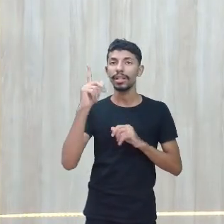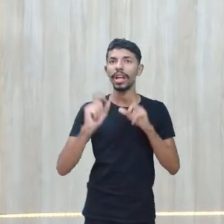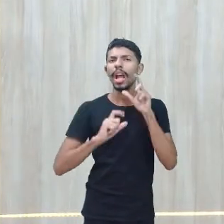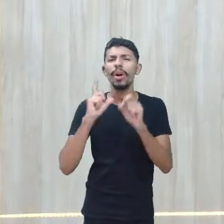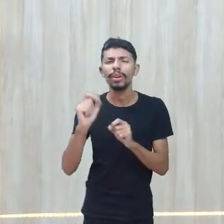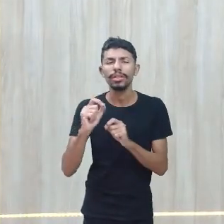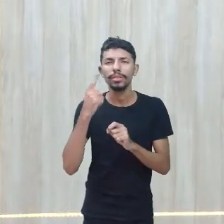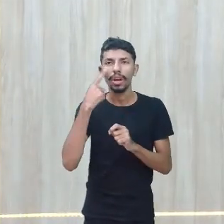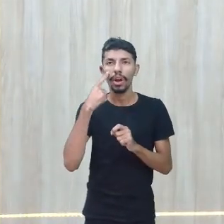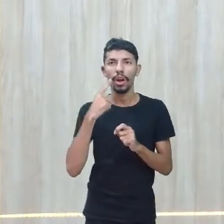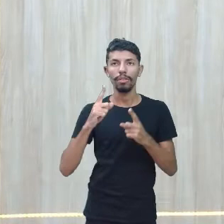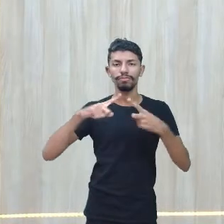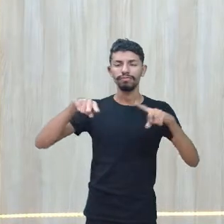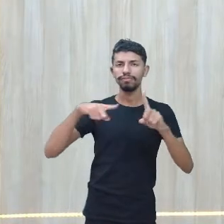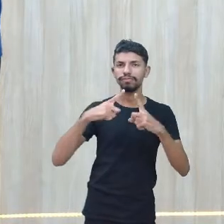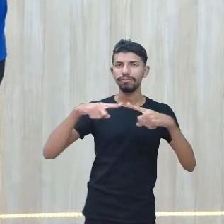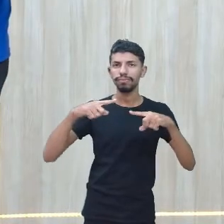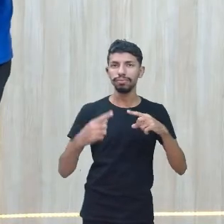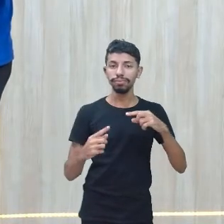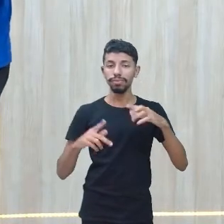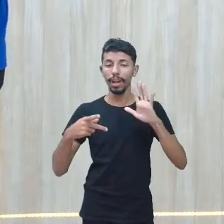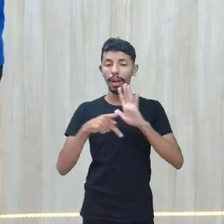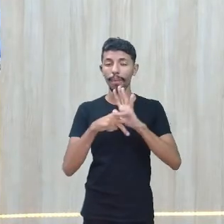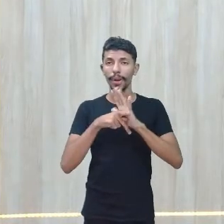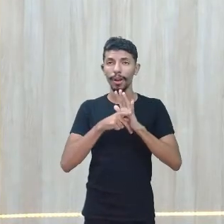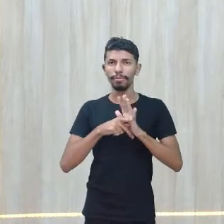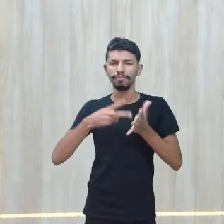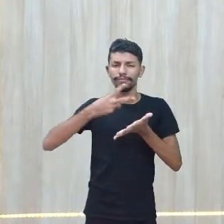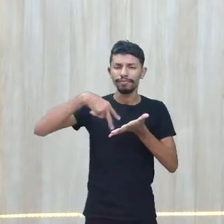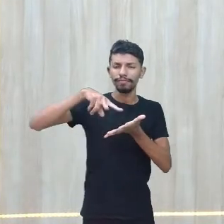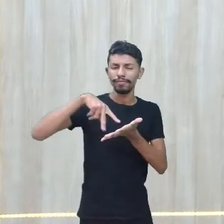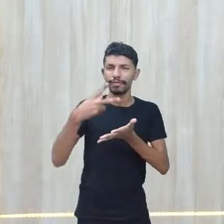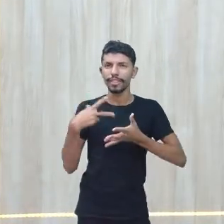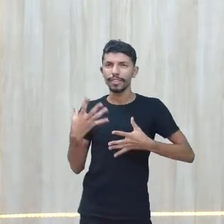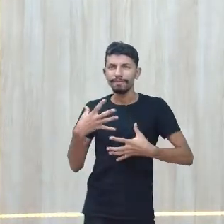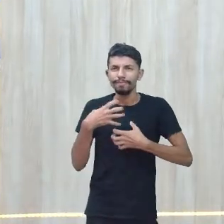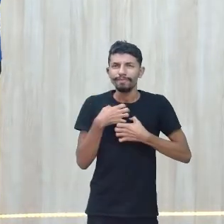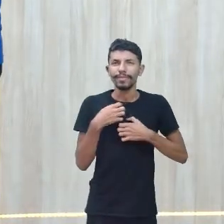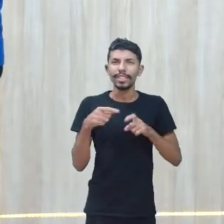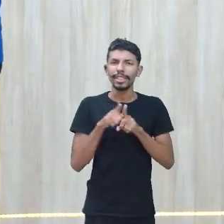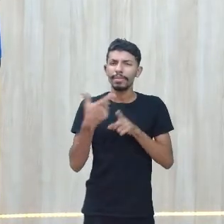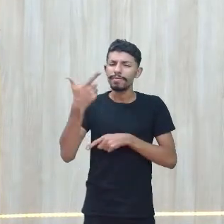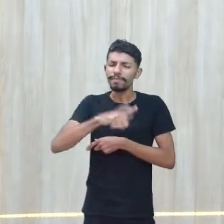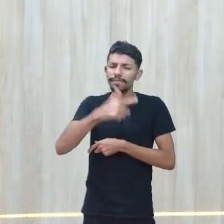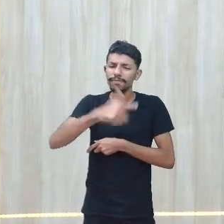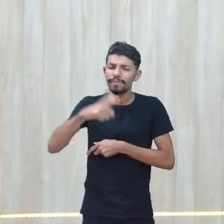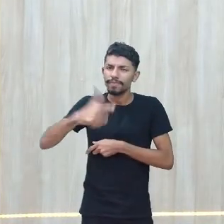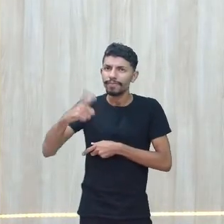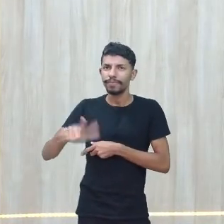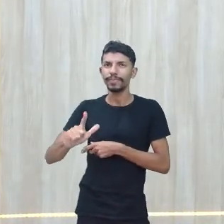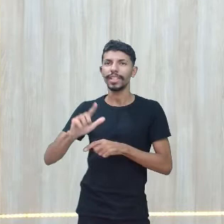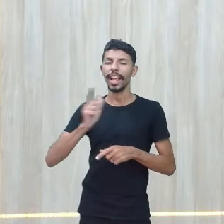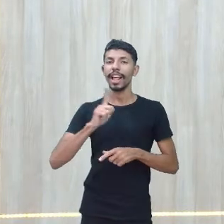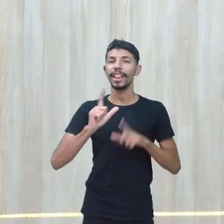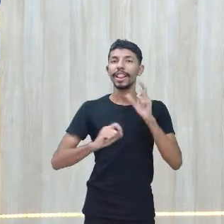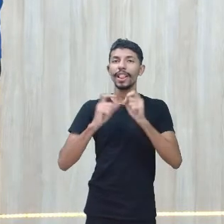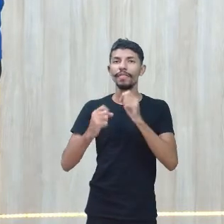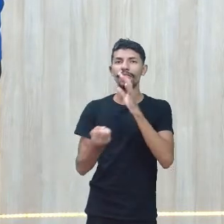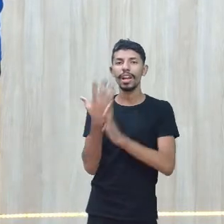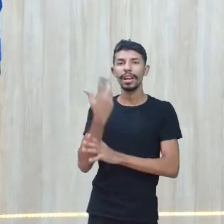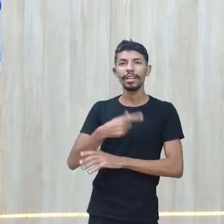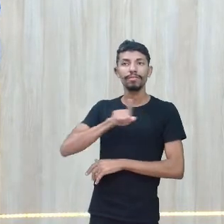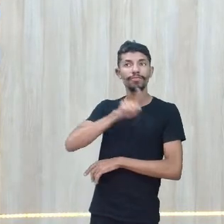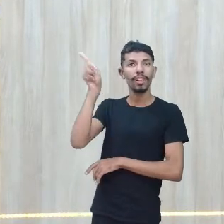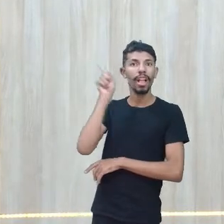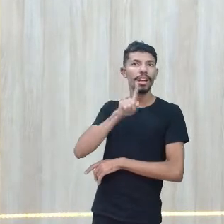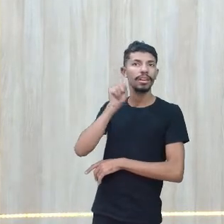musical de ritmo dançante, intenso e repetitivo. que teve suas origens nos Estados Unidos a